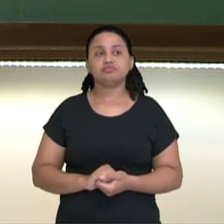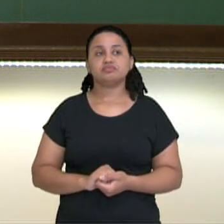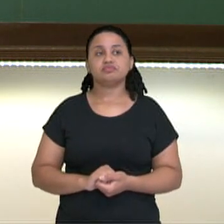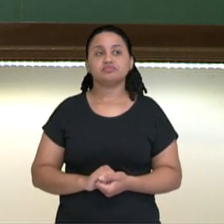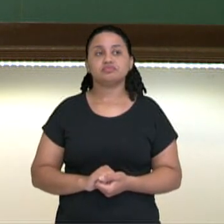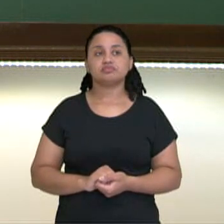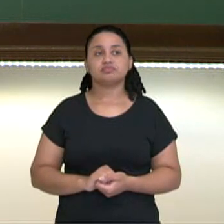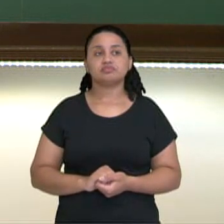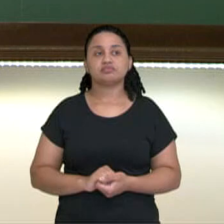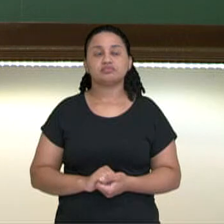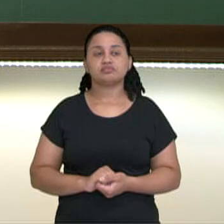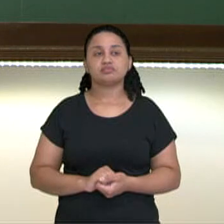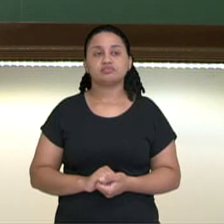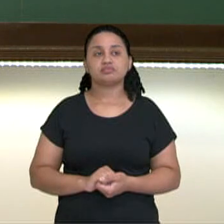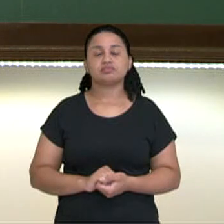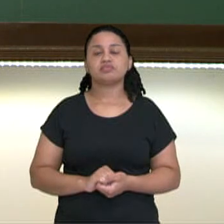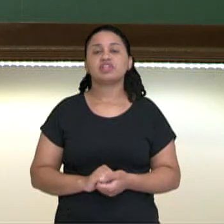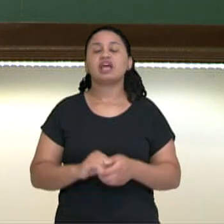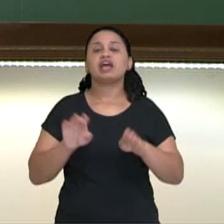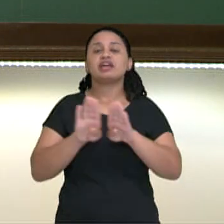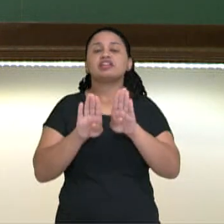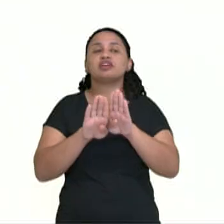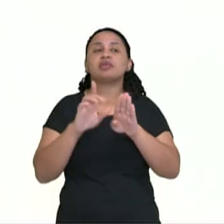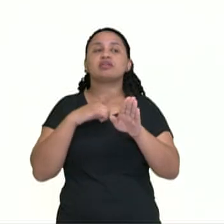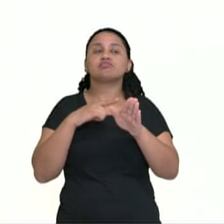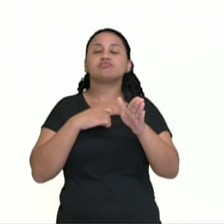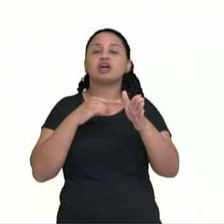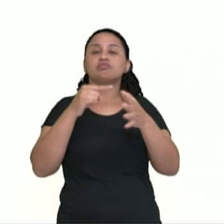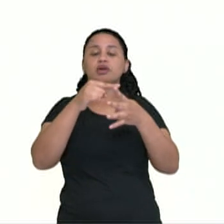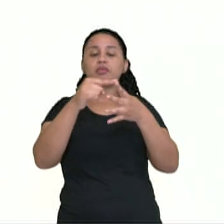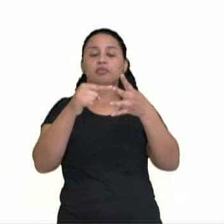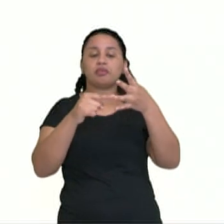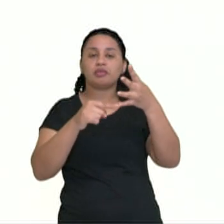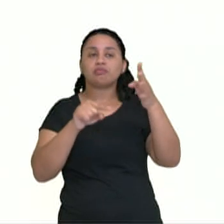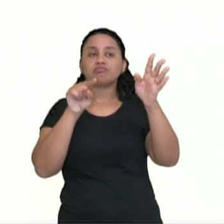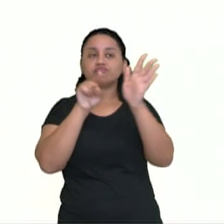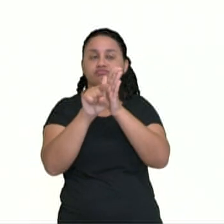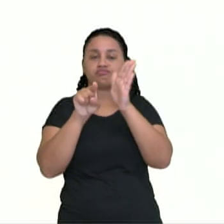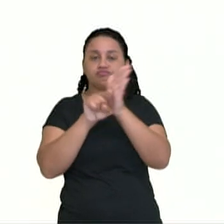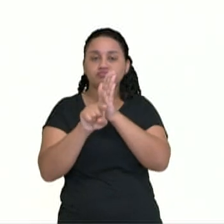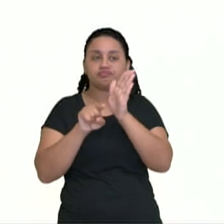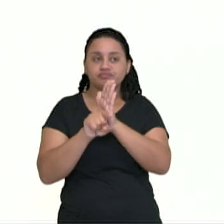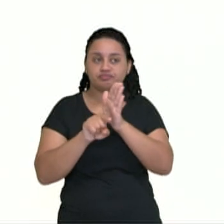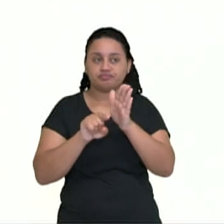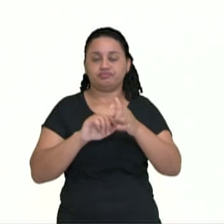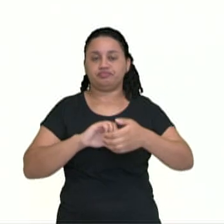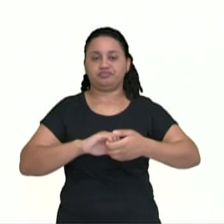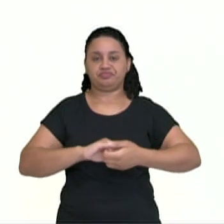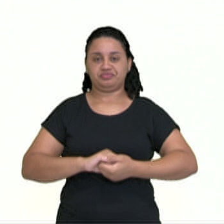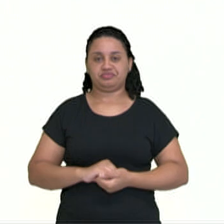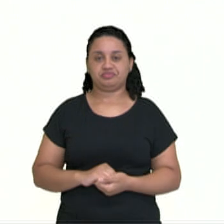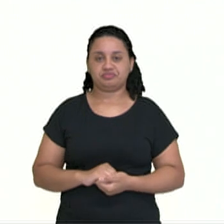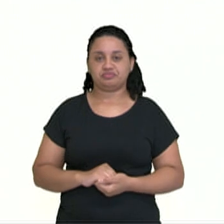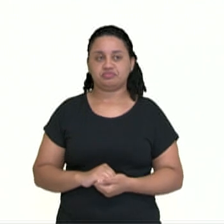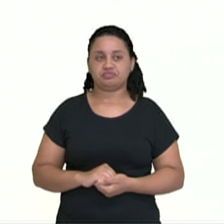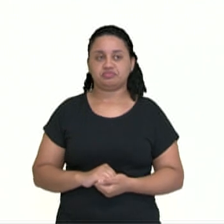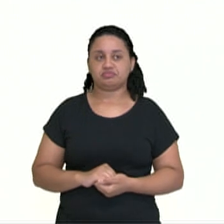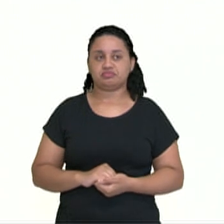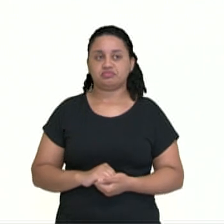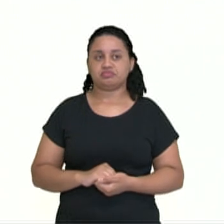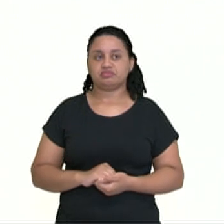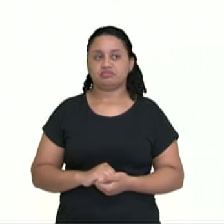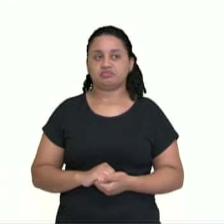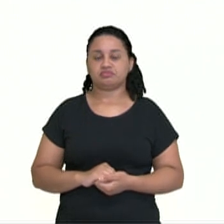E vocês vão responder essas 4 perguntas. Where is the introduction of